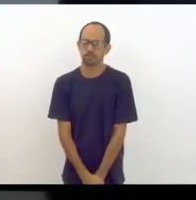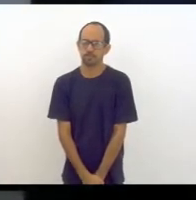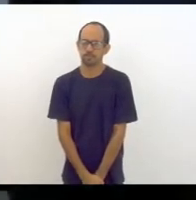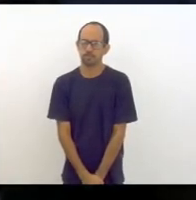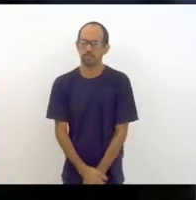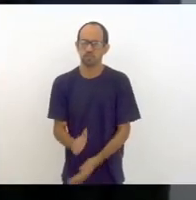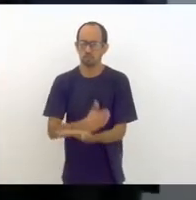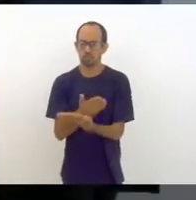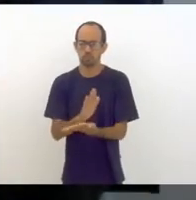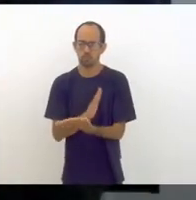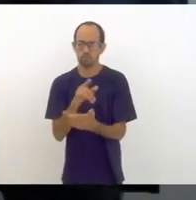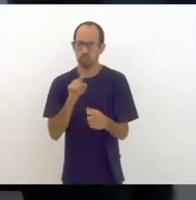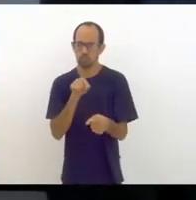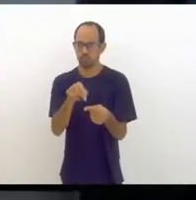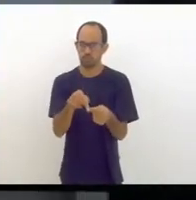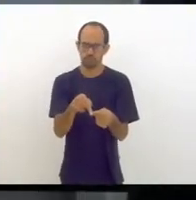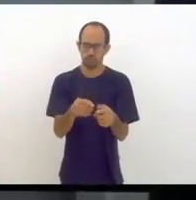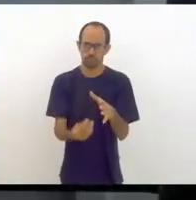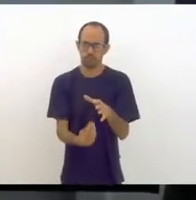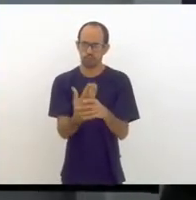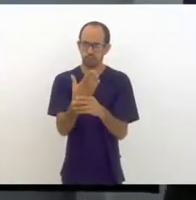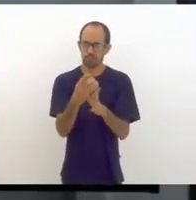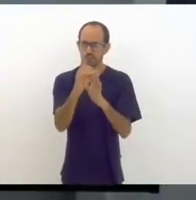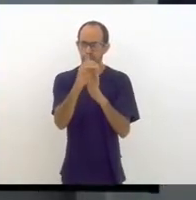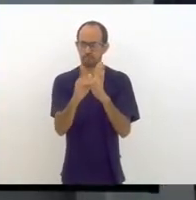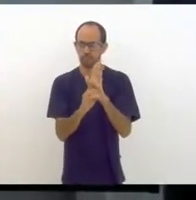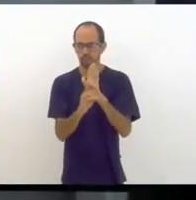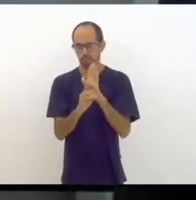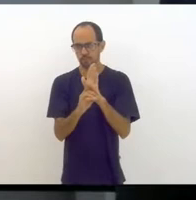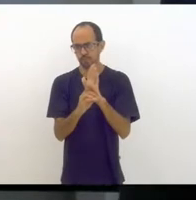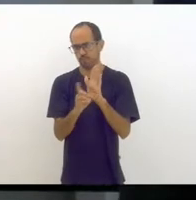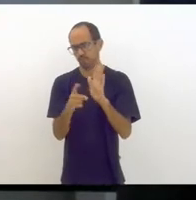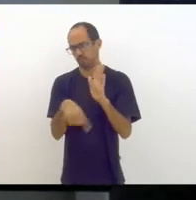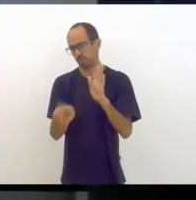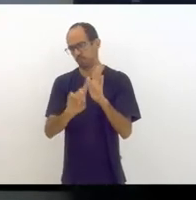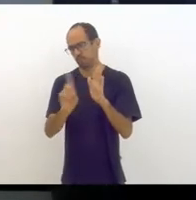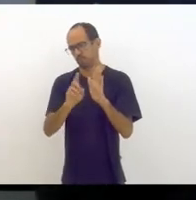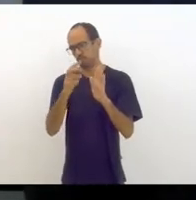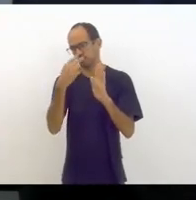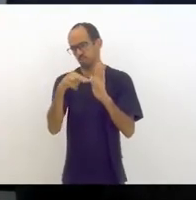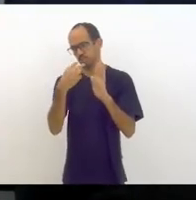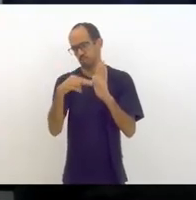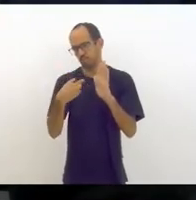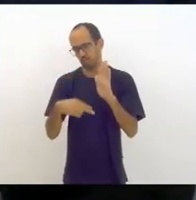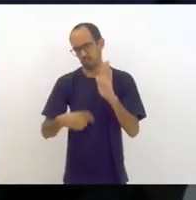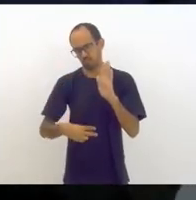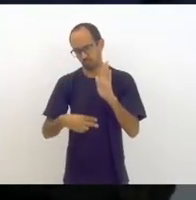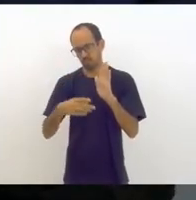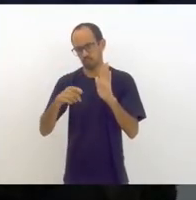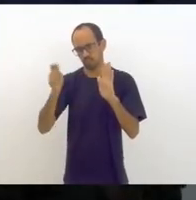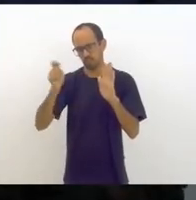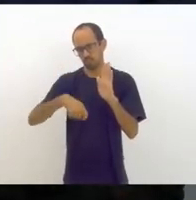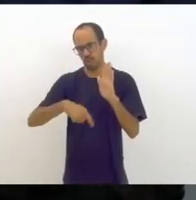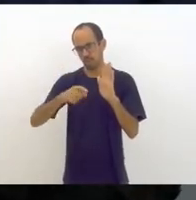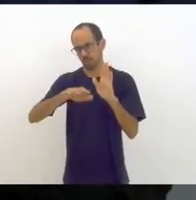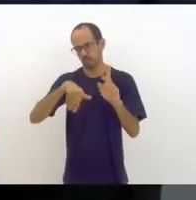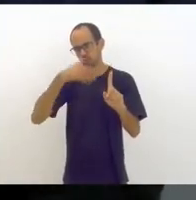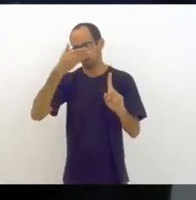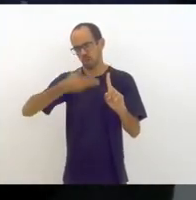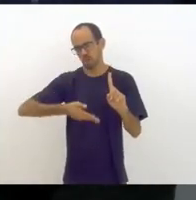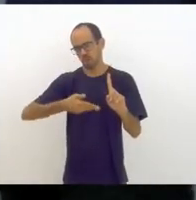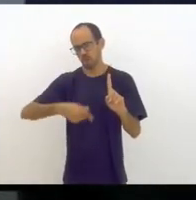Alguns objetivos estipulados no decreto, e aí a gente não precisa ler, a gente consegue efetivamente reconhecer no